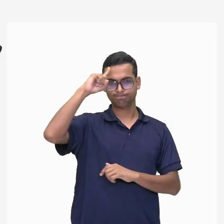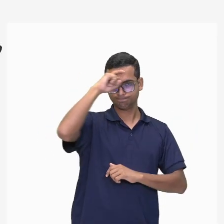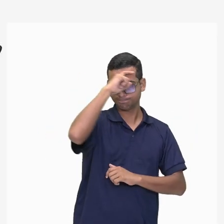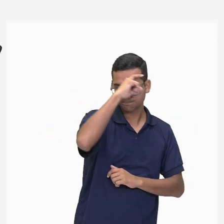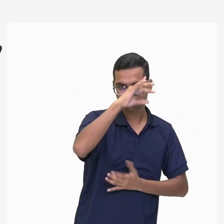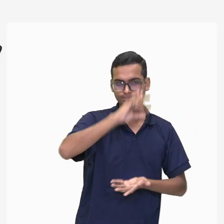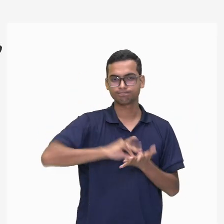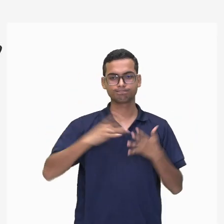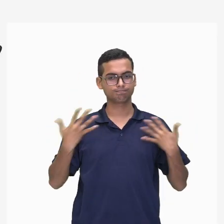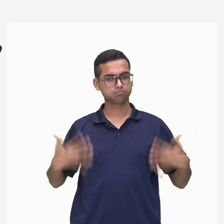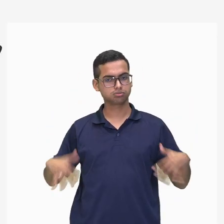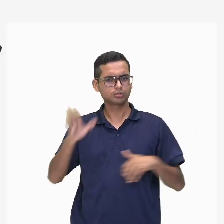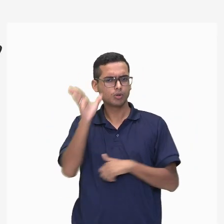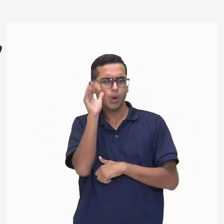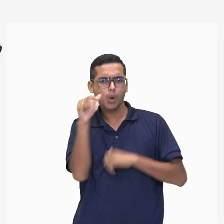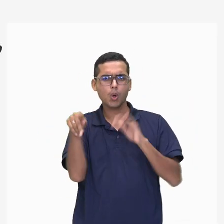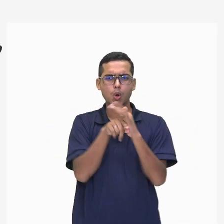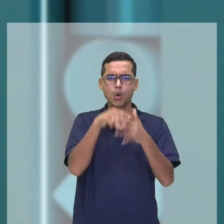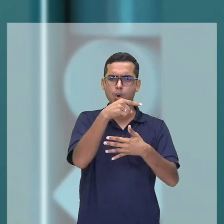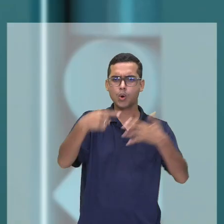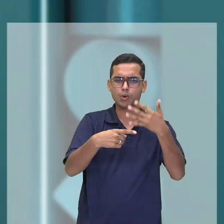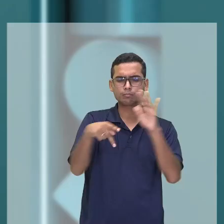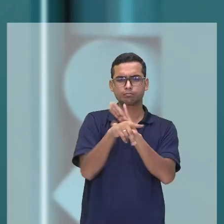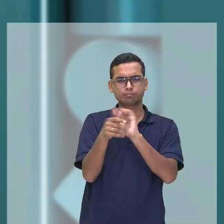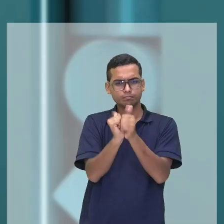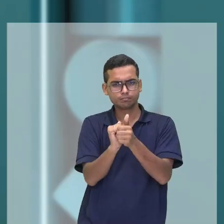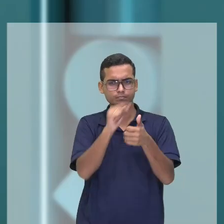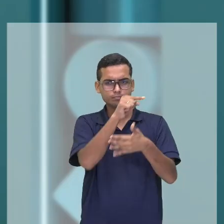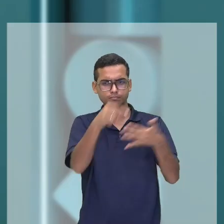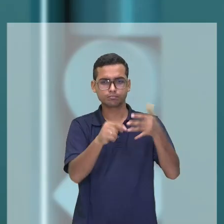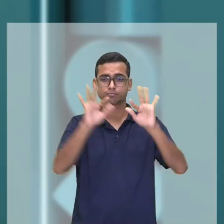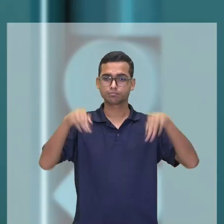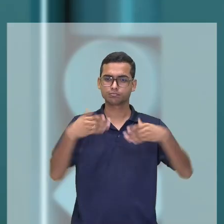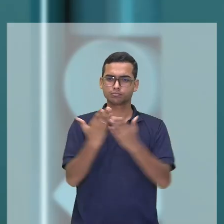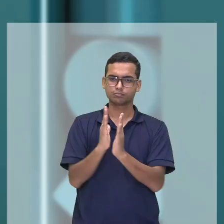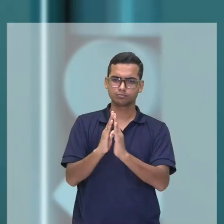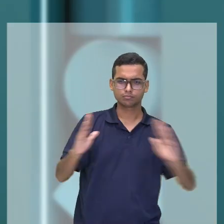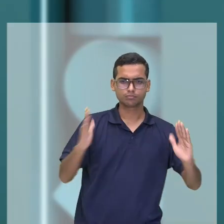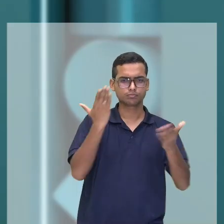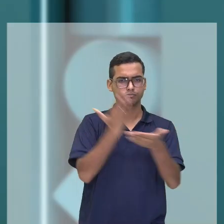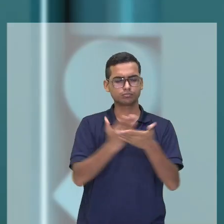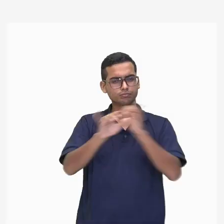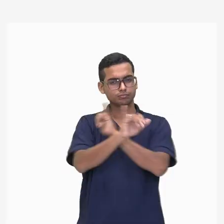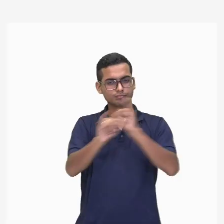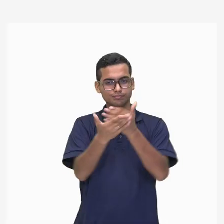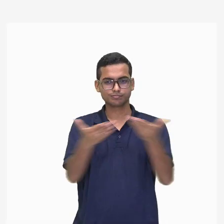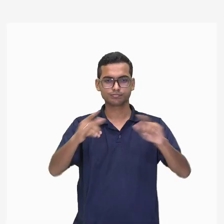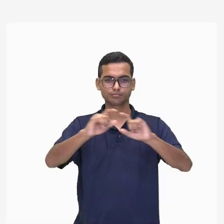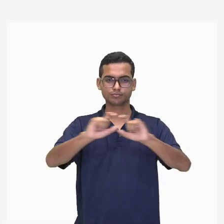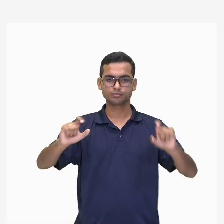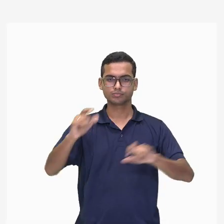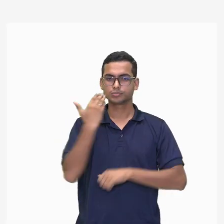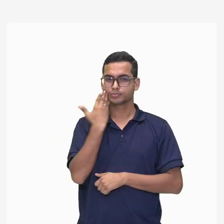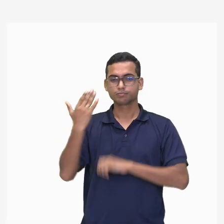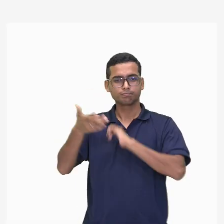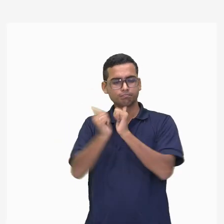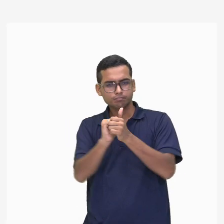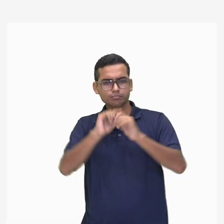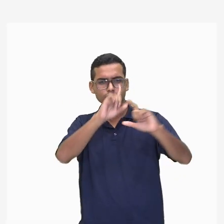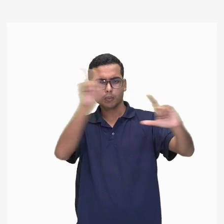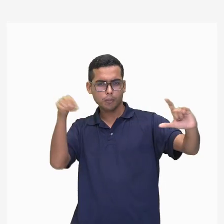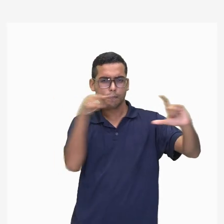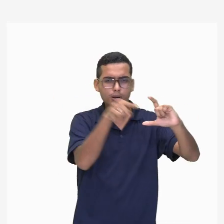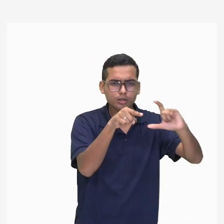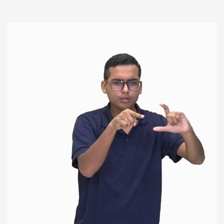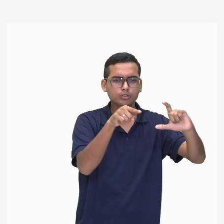umas curiosidades relacionadas a esses esportes. E para finalizar, eu deixo aqui uma mensagem para vocês. Os esportes de